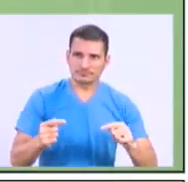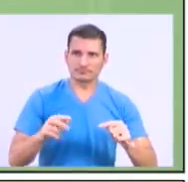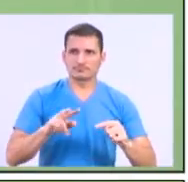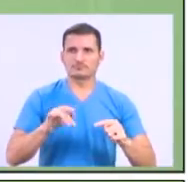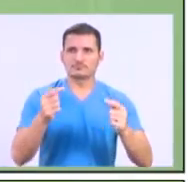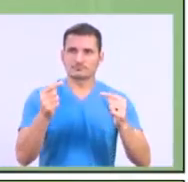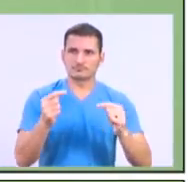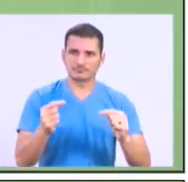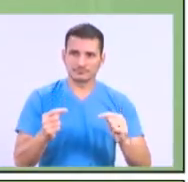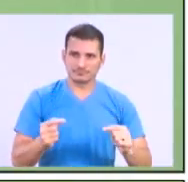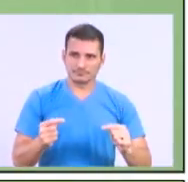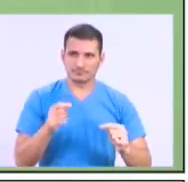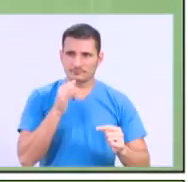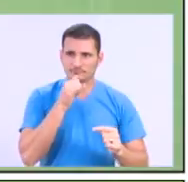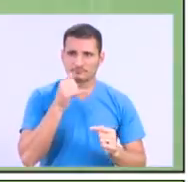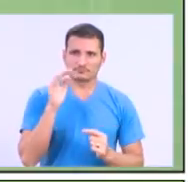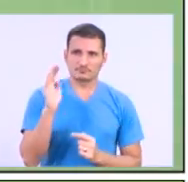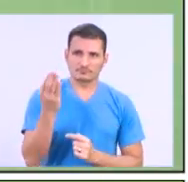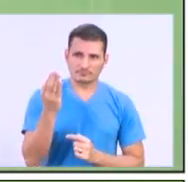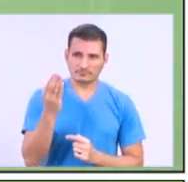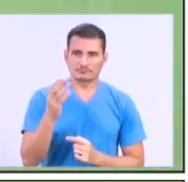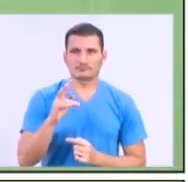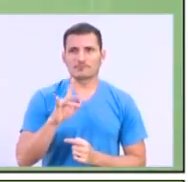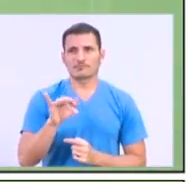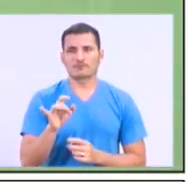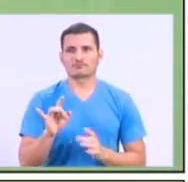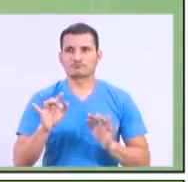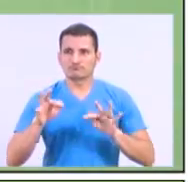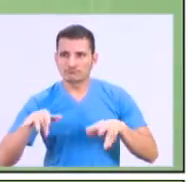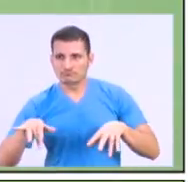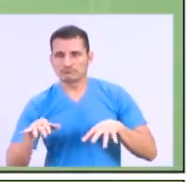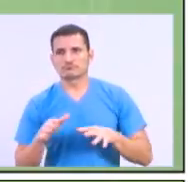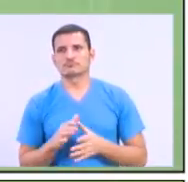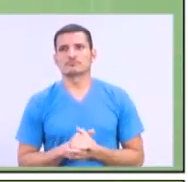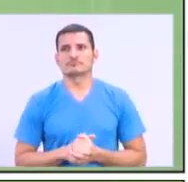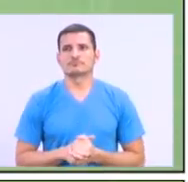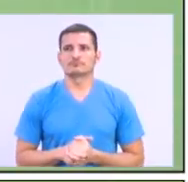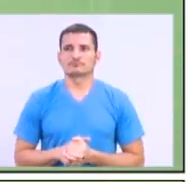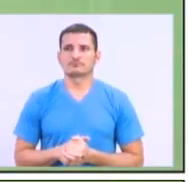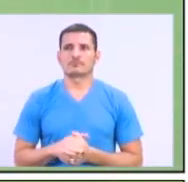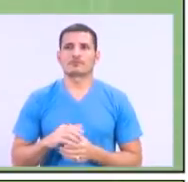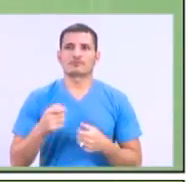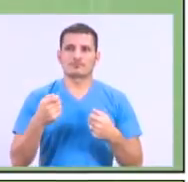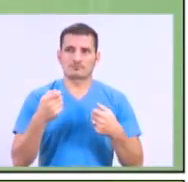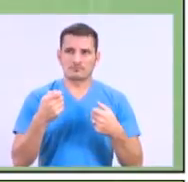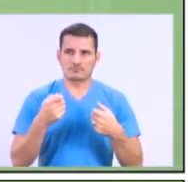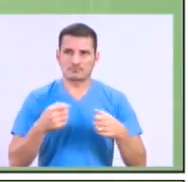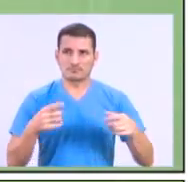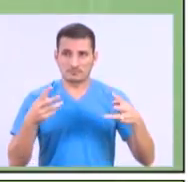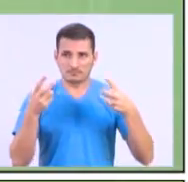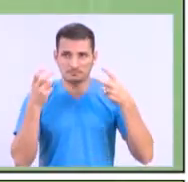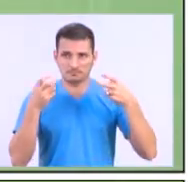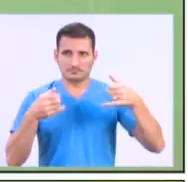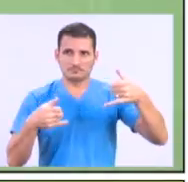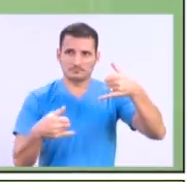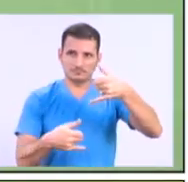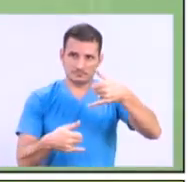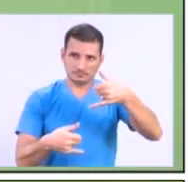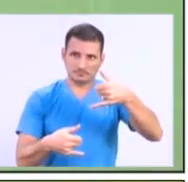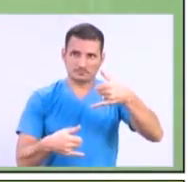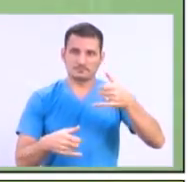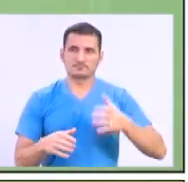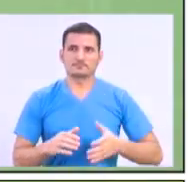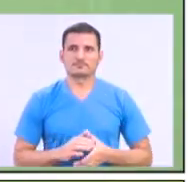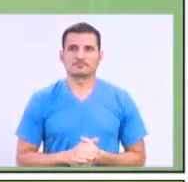delimitados aqui. Caso seja falsa, ele vai sair. Percebam, declaração de chaves, abertura, fechamento de